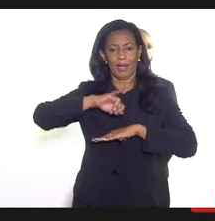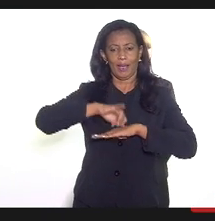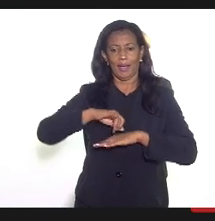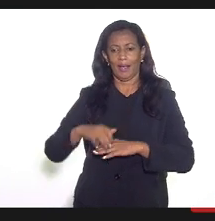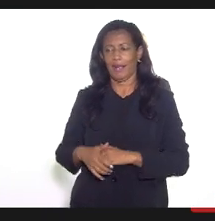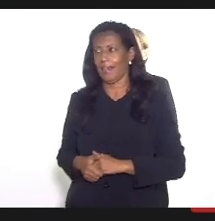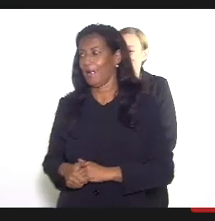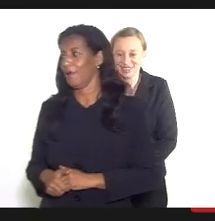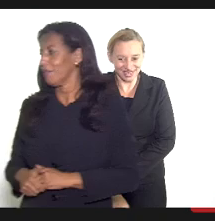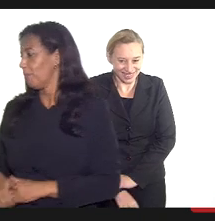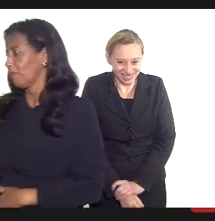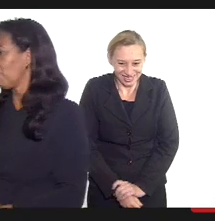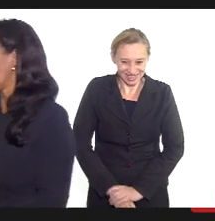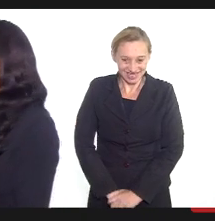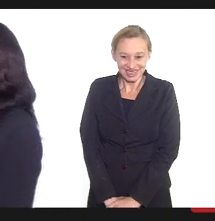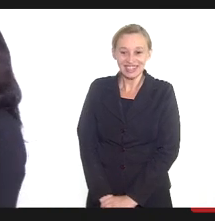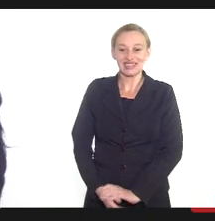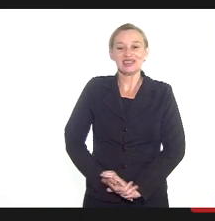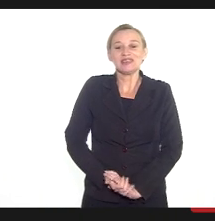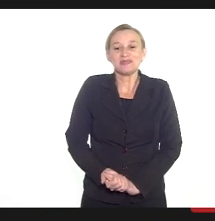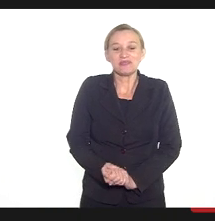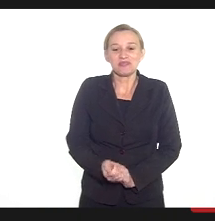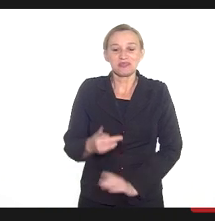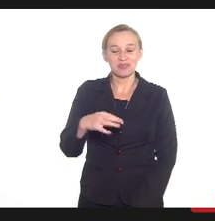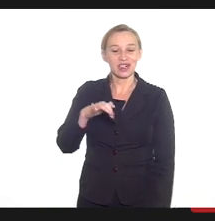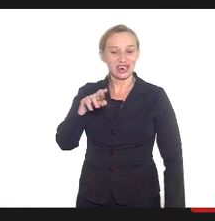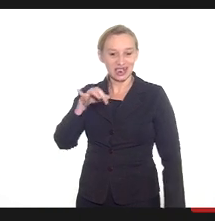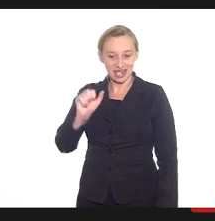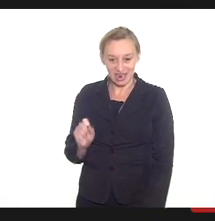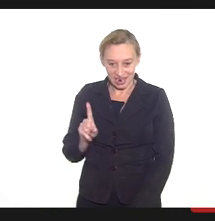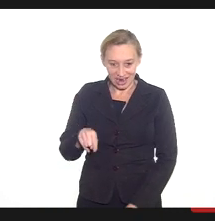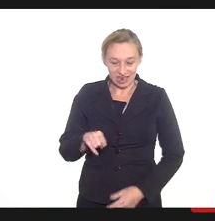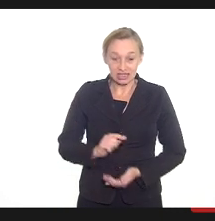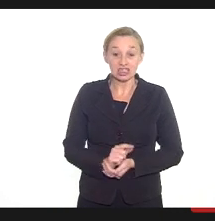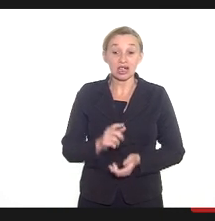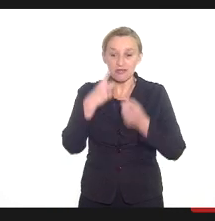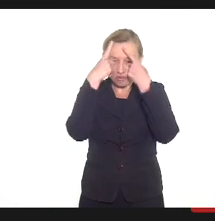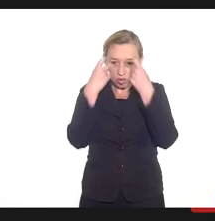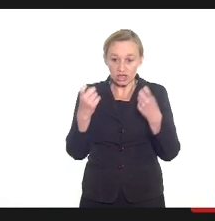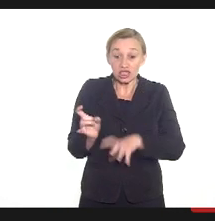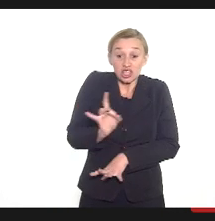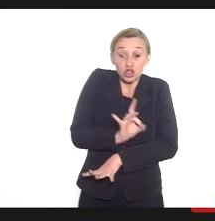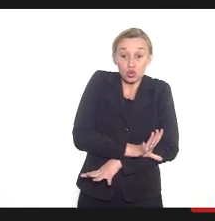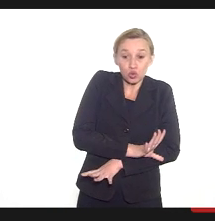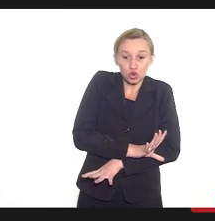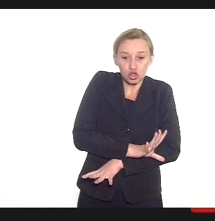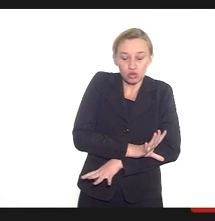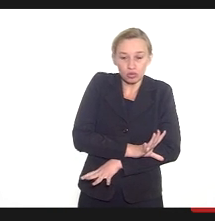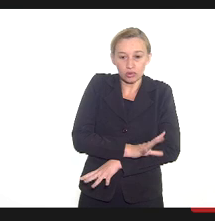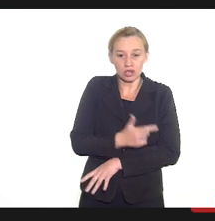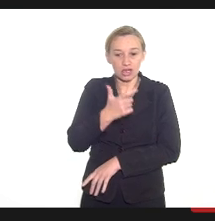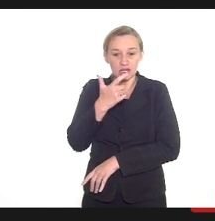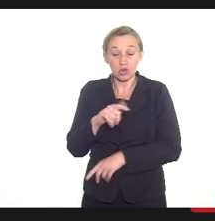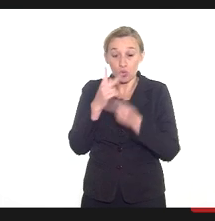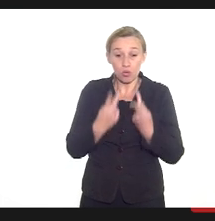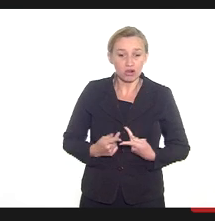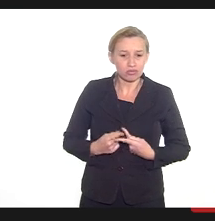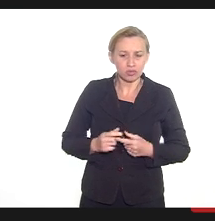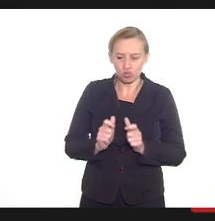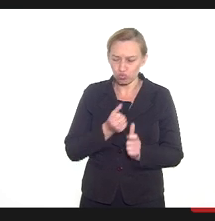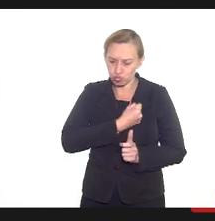Niterói, Maricá, São Gonçalo, Itaboraí, que a violência nesses últimos semanas tem aumentado